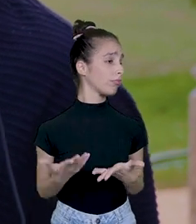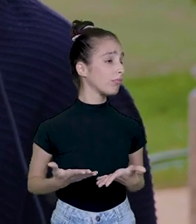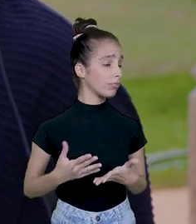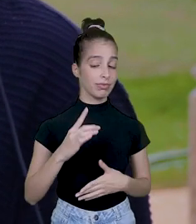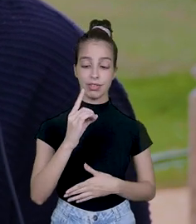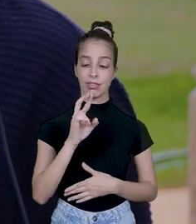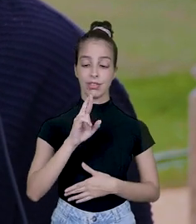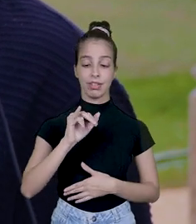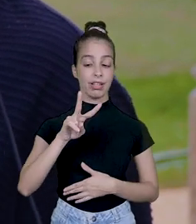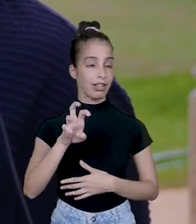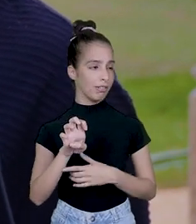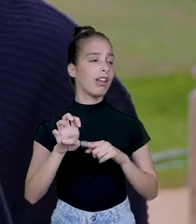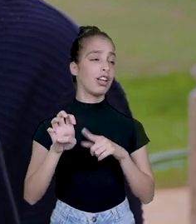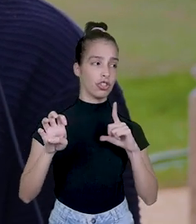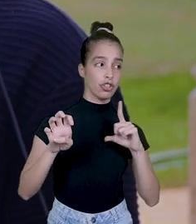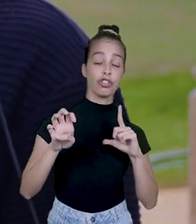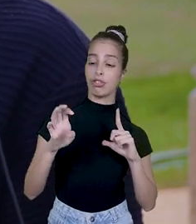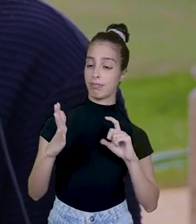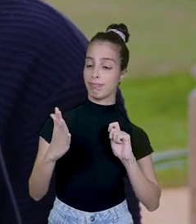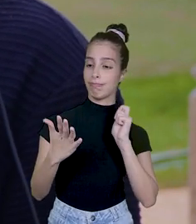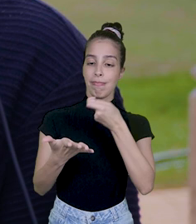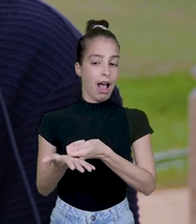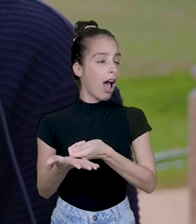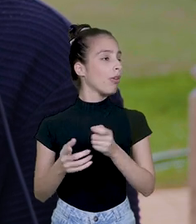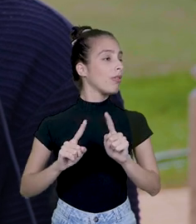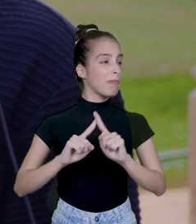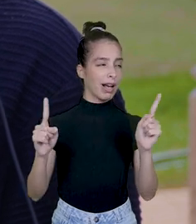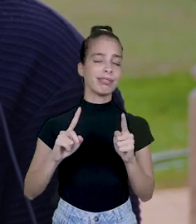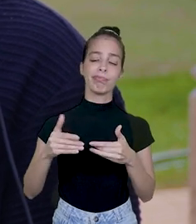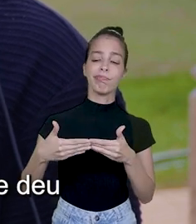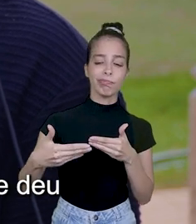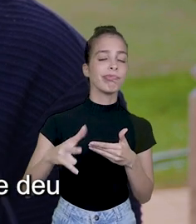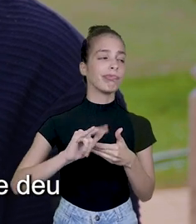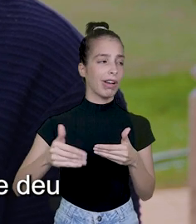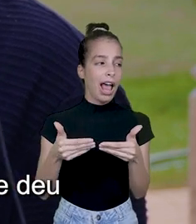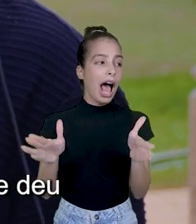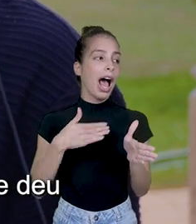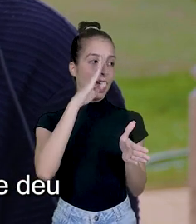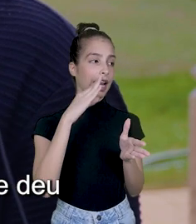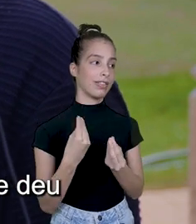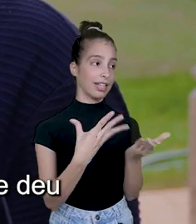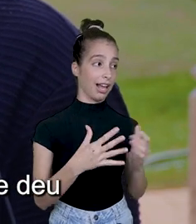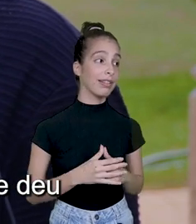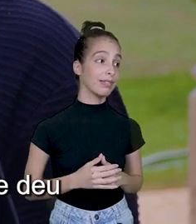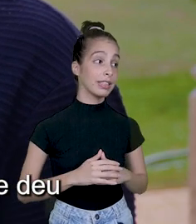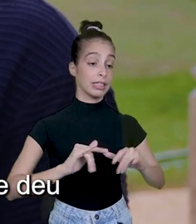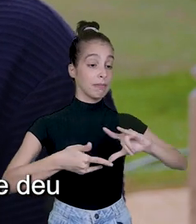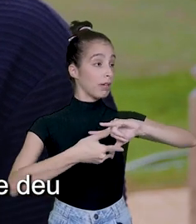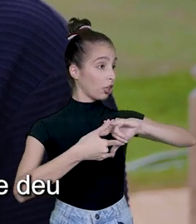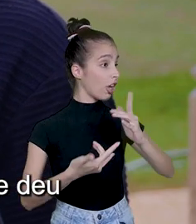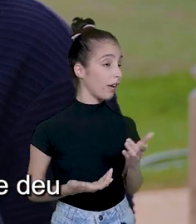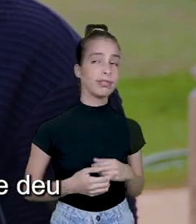atualmente é uma ferramenta paga né mas eu acho que vai vai se tornar gratuita daqui a um tempo a Microsoft celulares agora